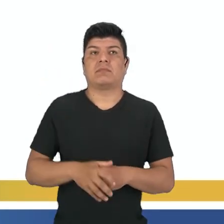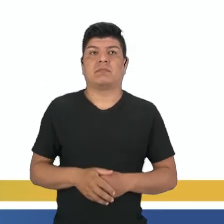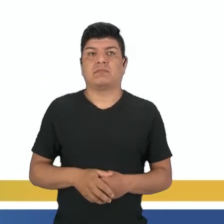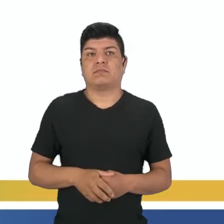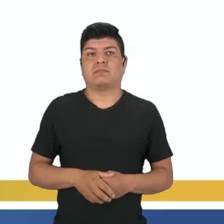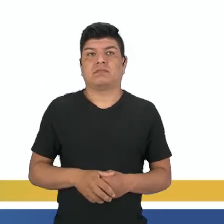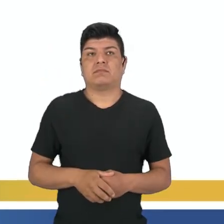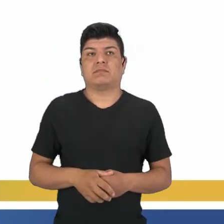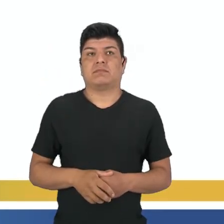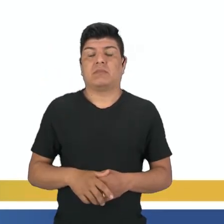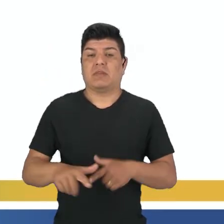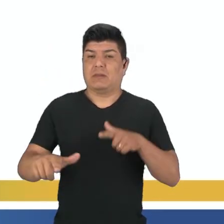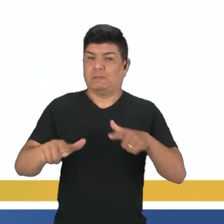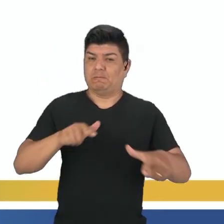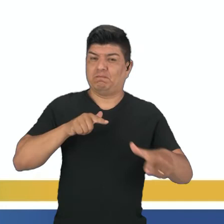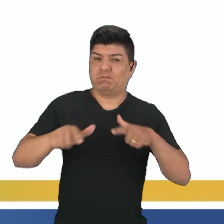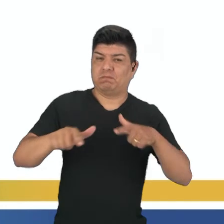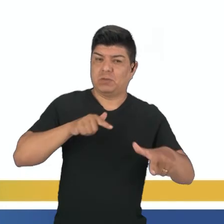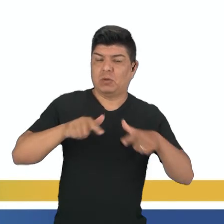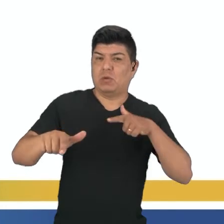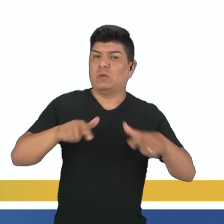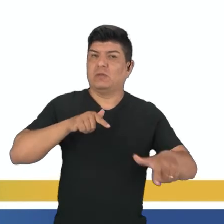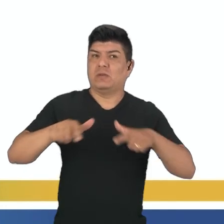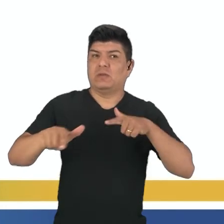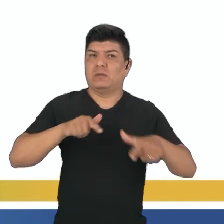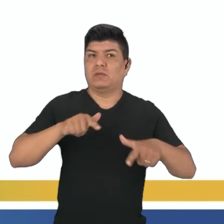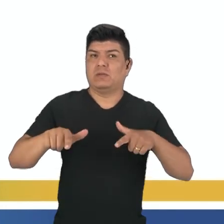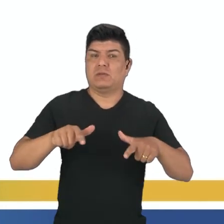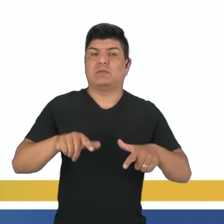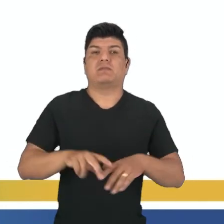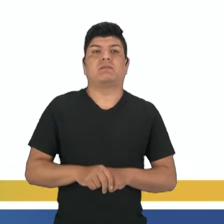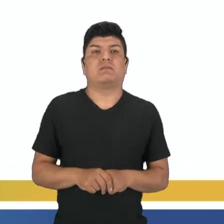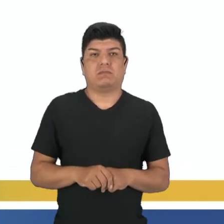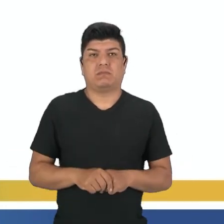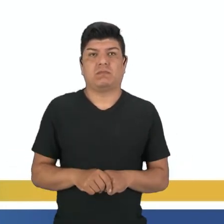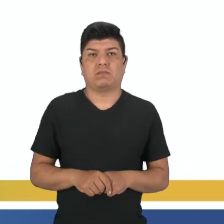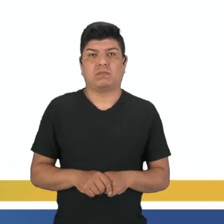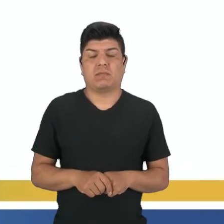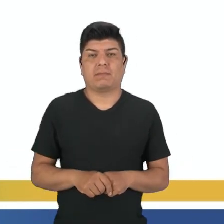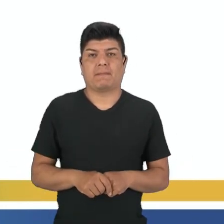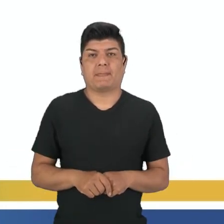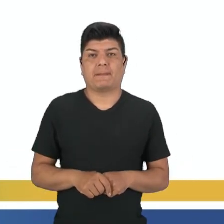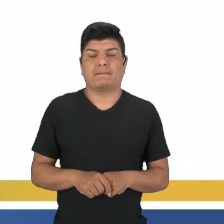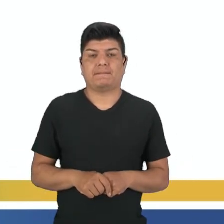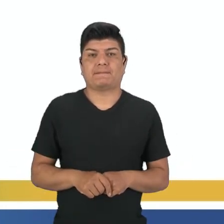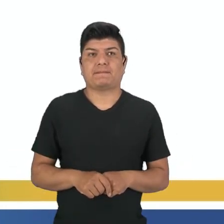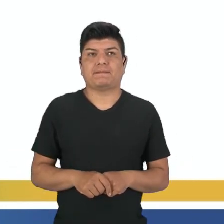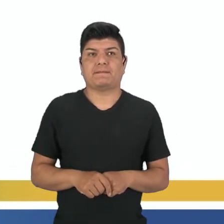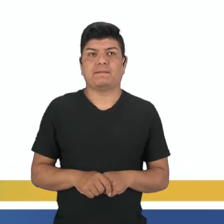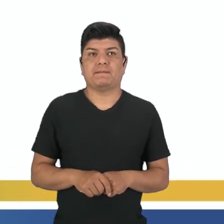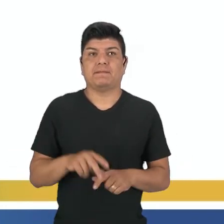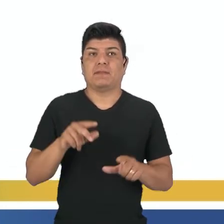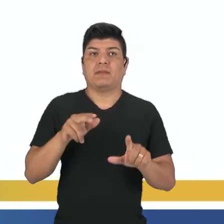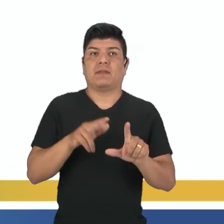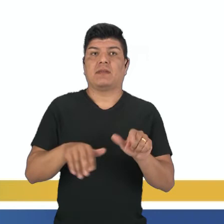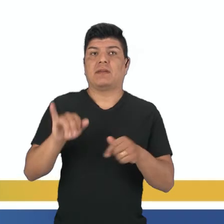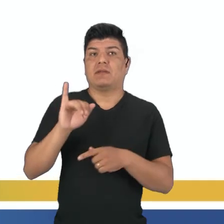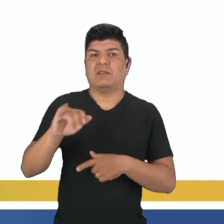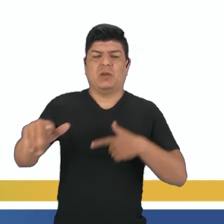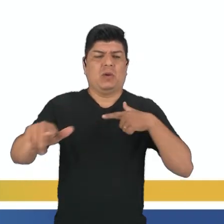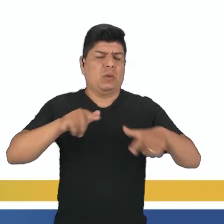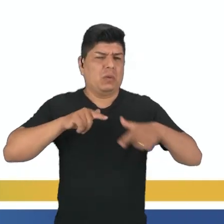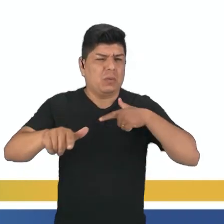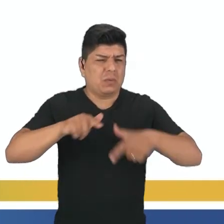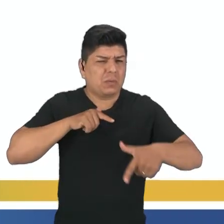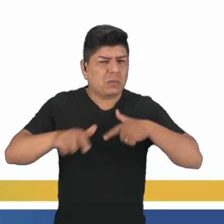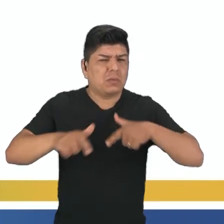trabalho muito. Tenho tempo livre para divertir-me com meus amigos na praia. Ou seja, trabalho